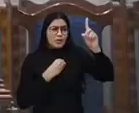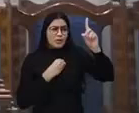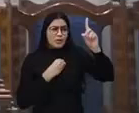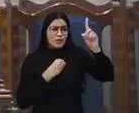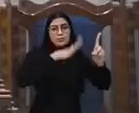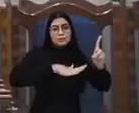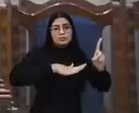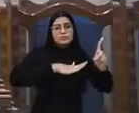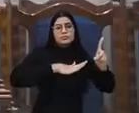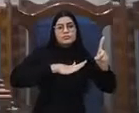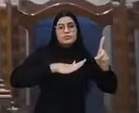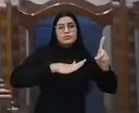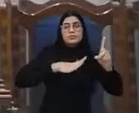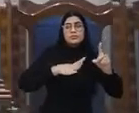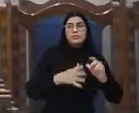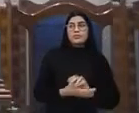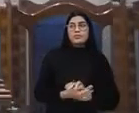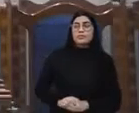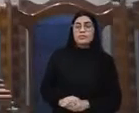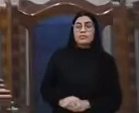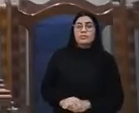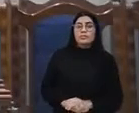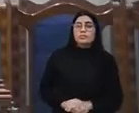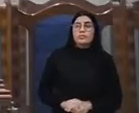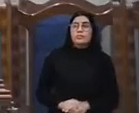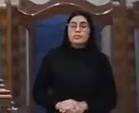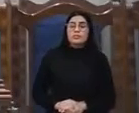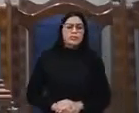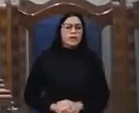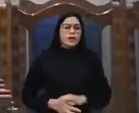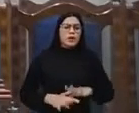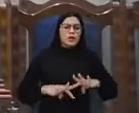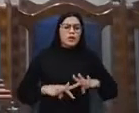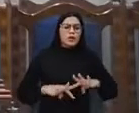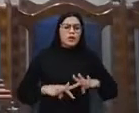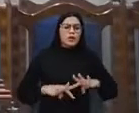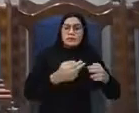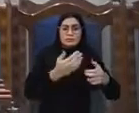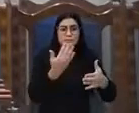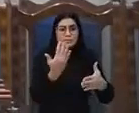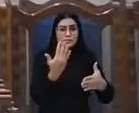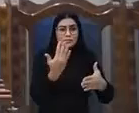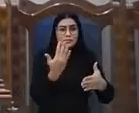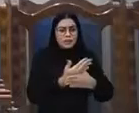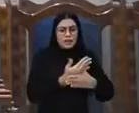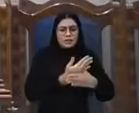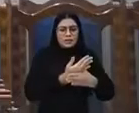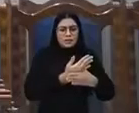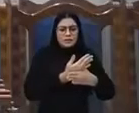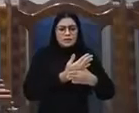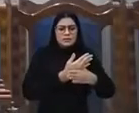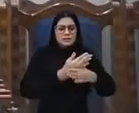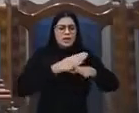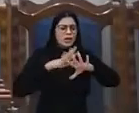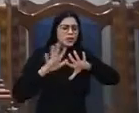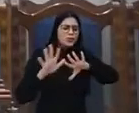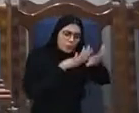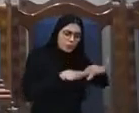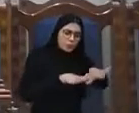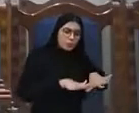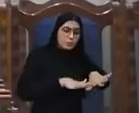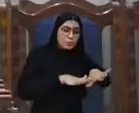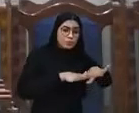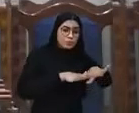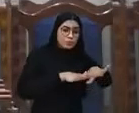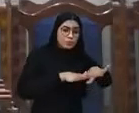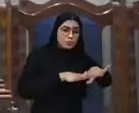sua cultura, a cidade era dominada pela idolatria. Diz os historiadores que em Atenas